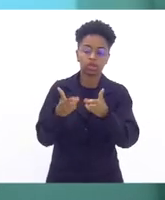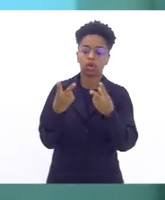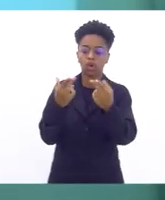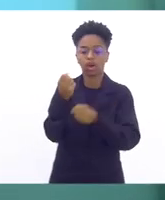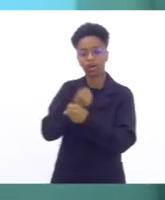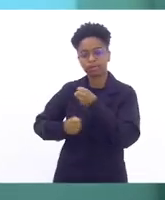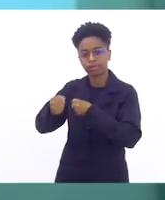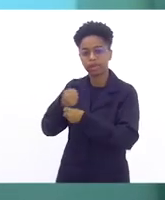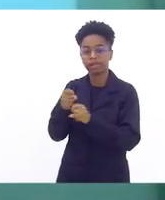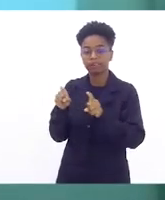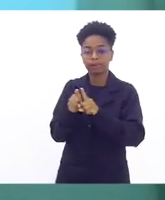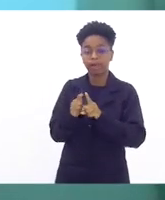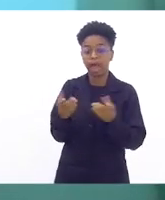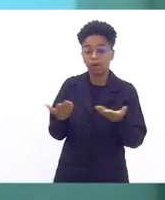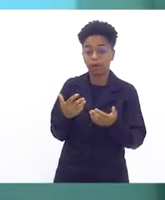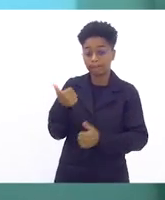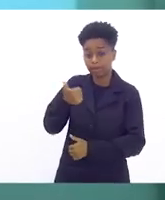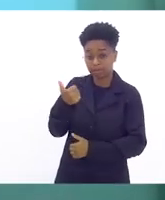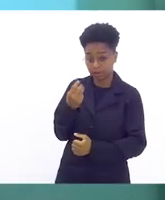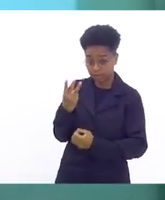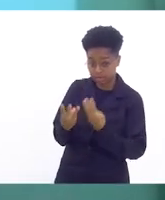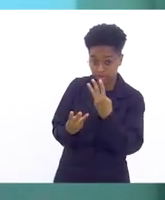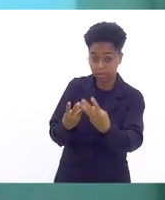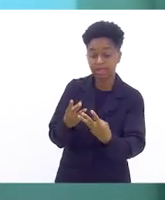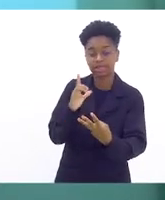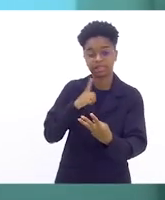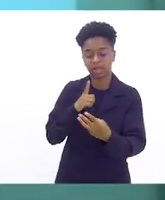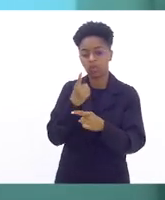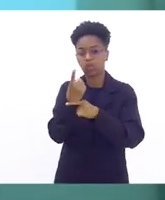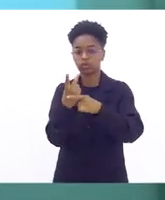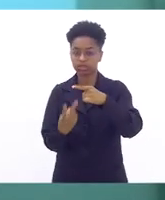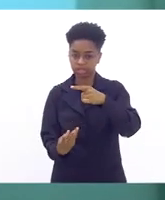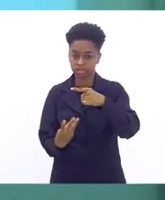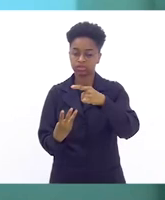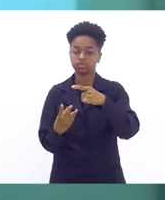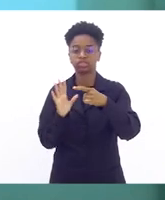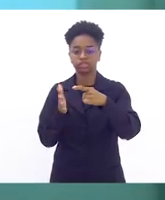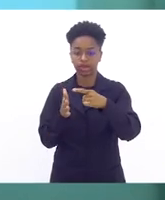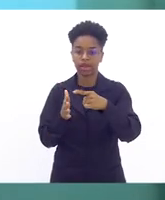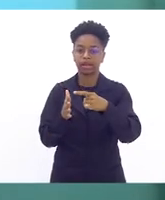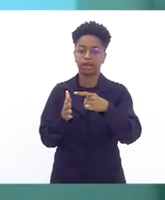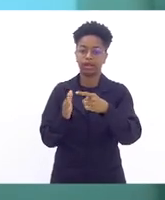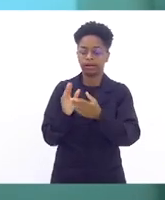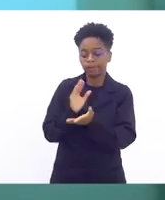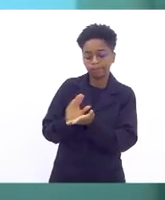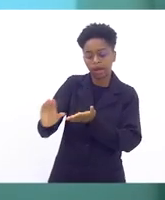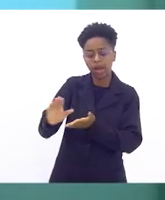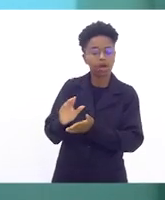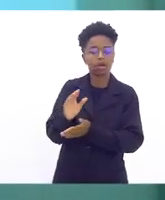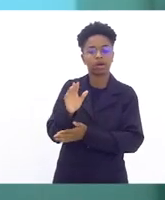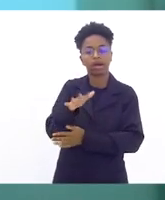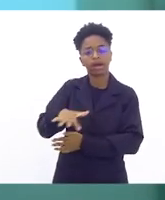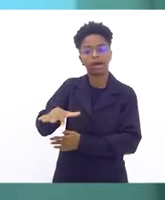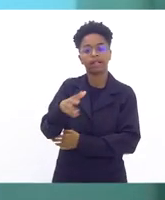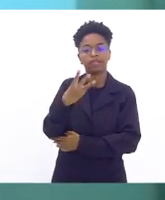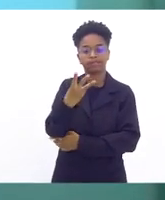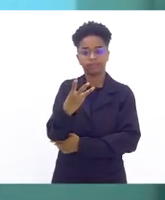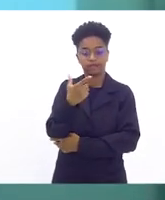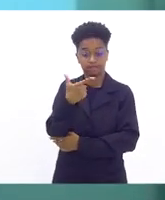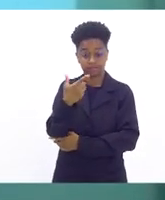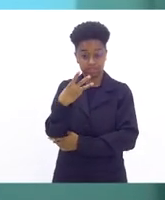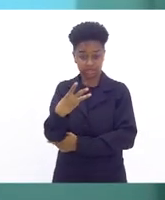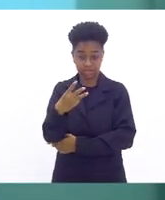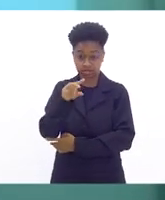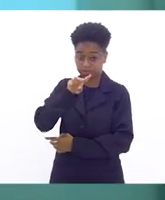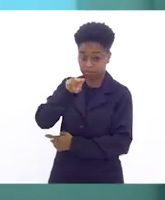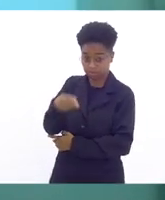já temos cerca de um terço do fundo é comprometidos empenhados no valor de 323 milhões